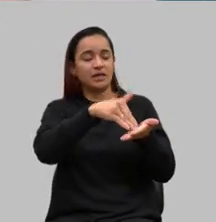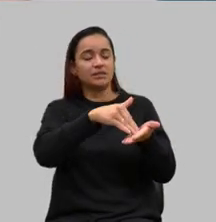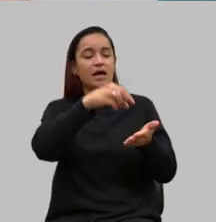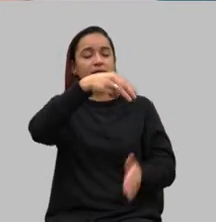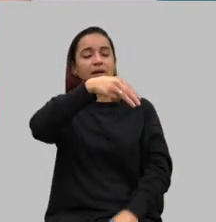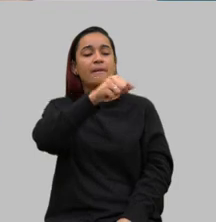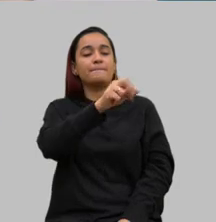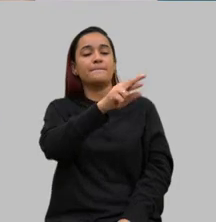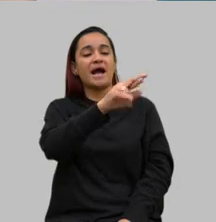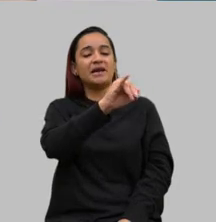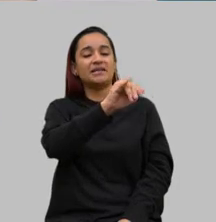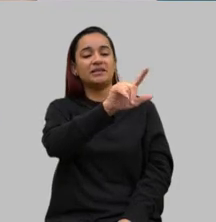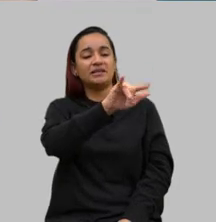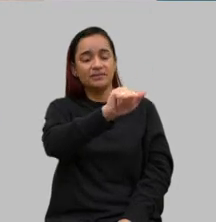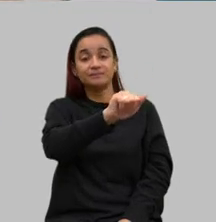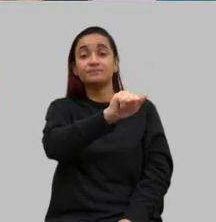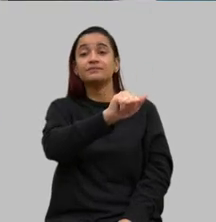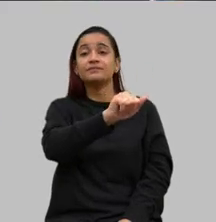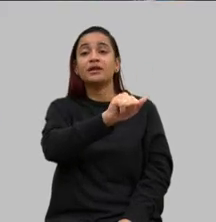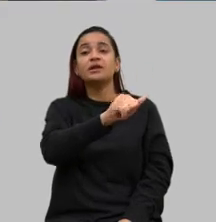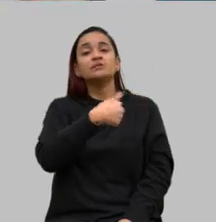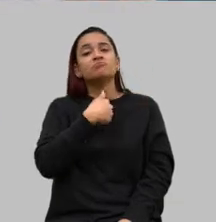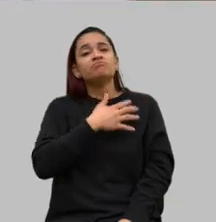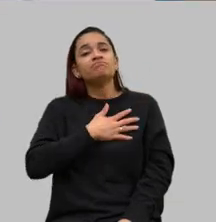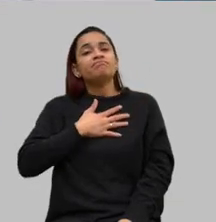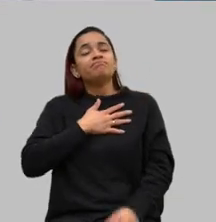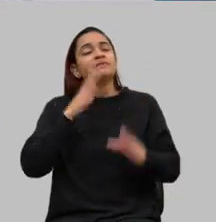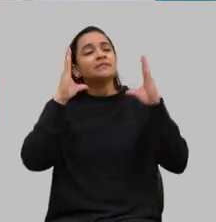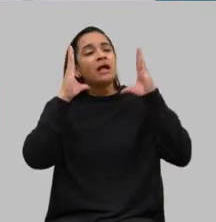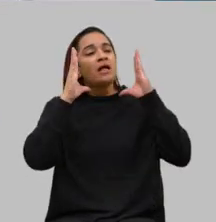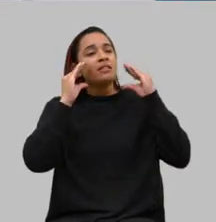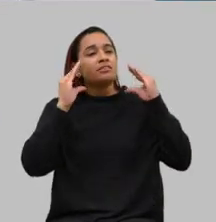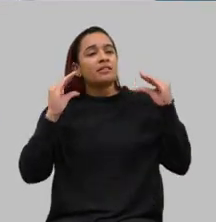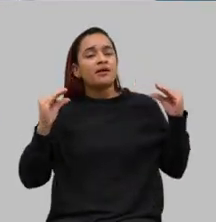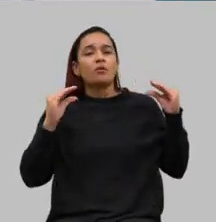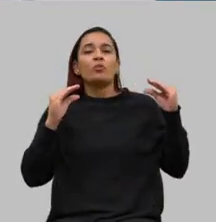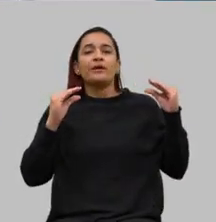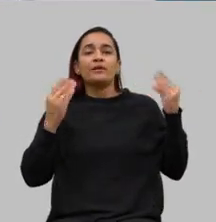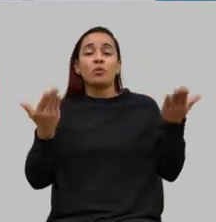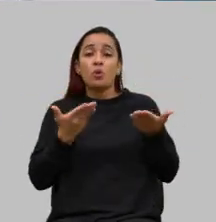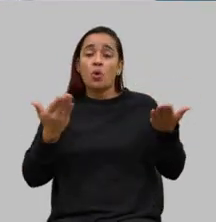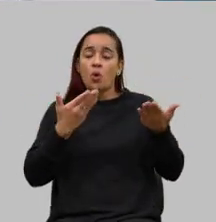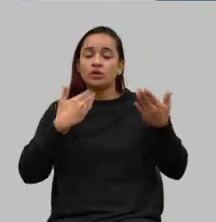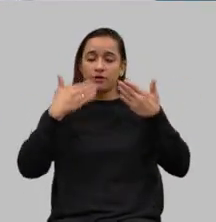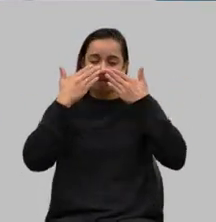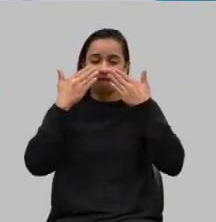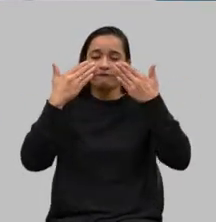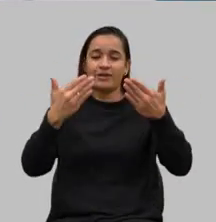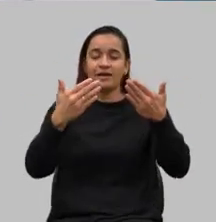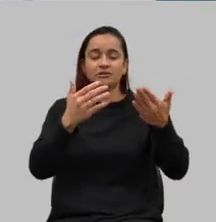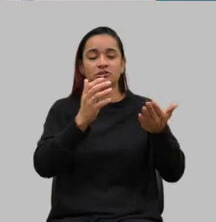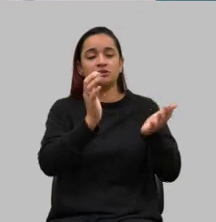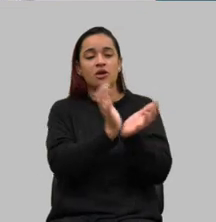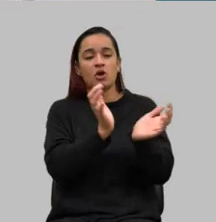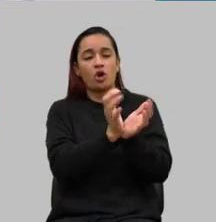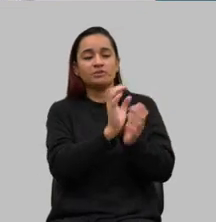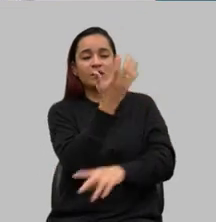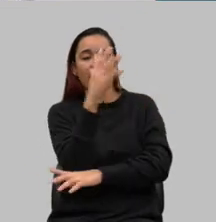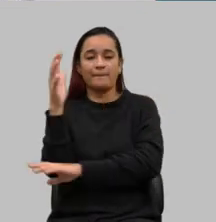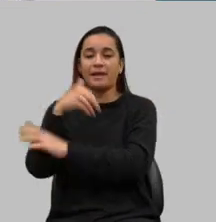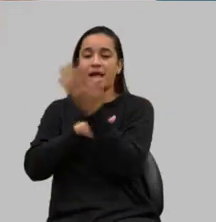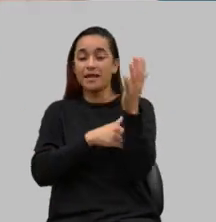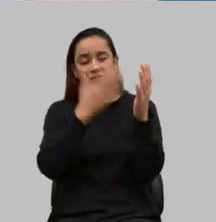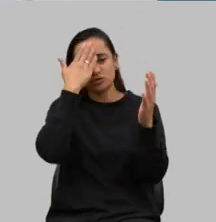dizer da Tranquilidade que tenho eh de estar hoje à frente da comissão de Meio Ambiente tendo você como secretário de Meio